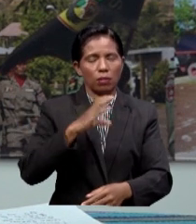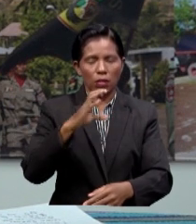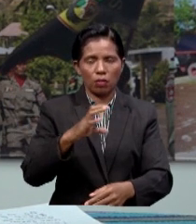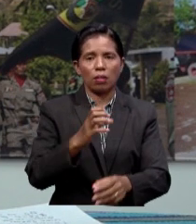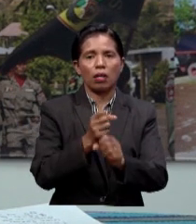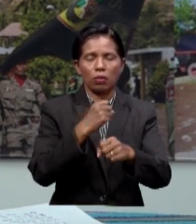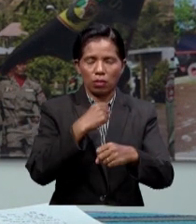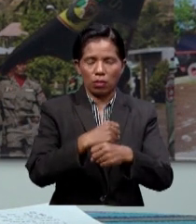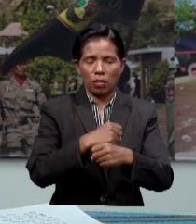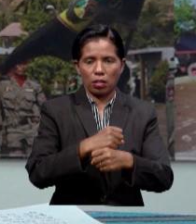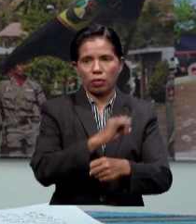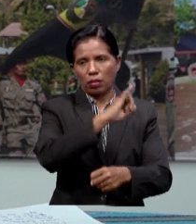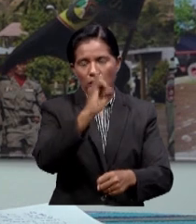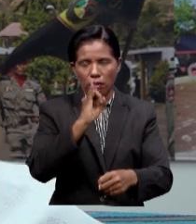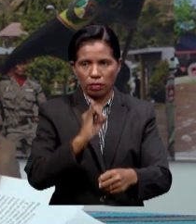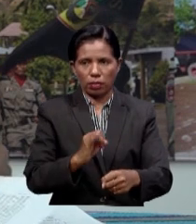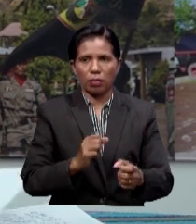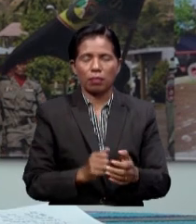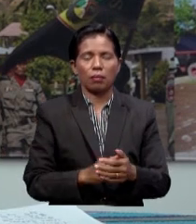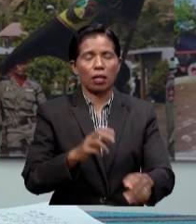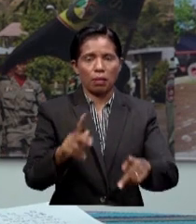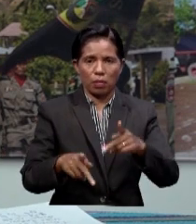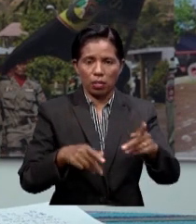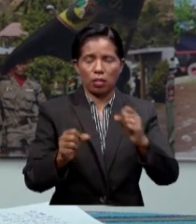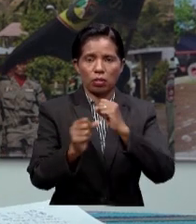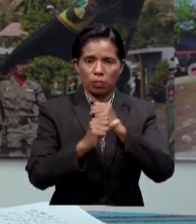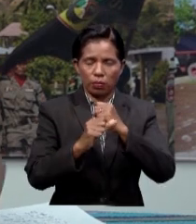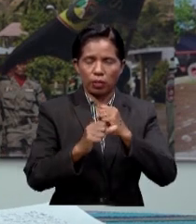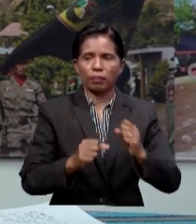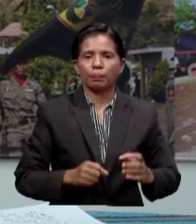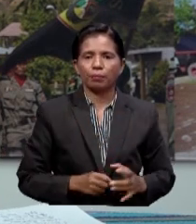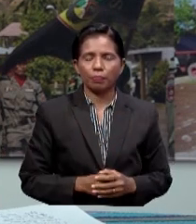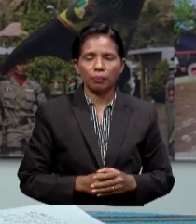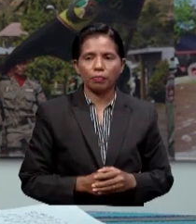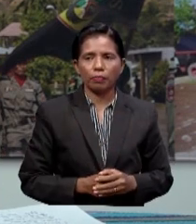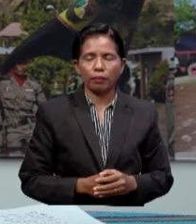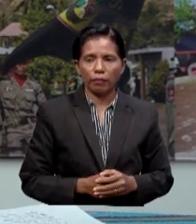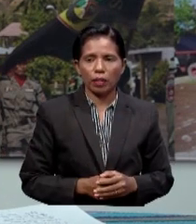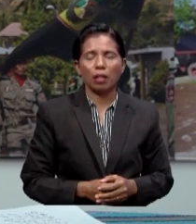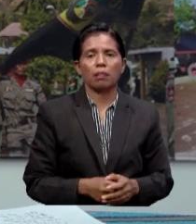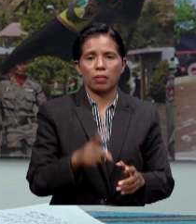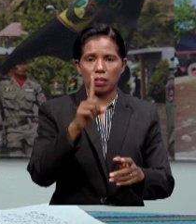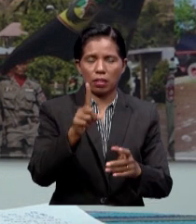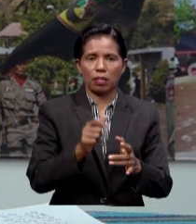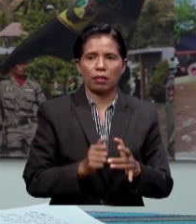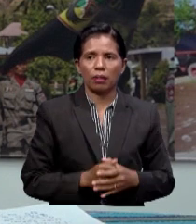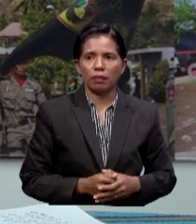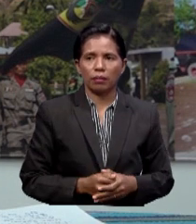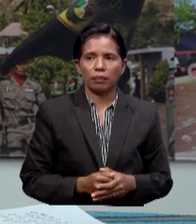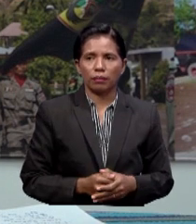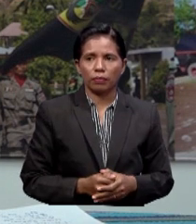halo identificação ba suspeito sirne ida fali